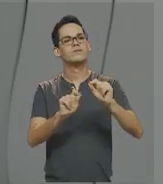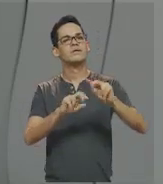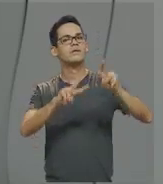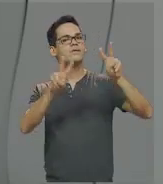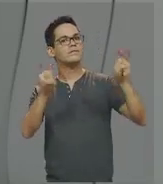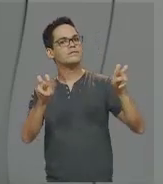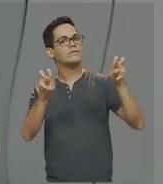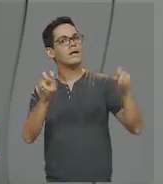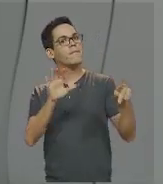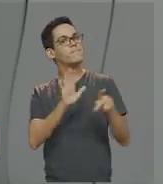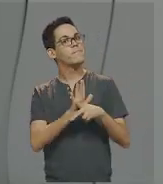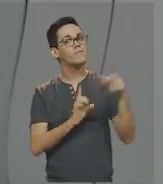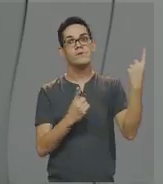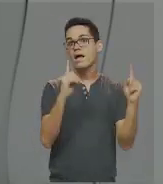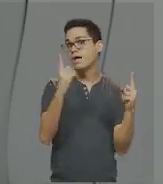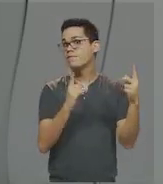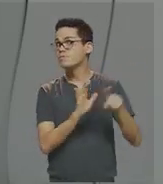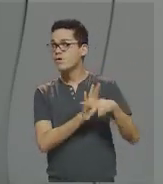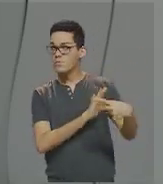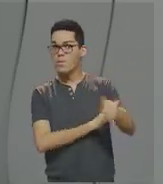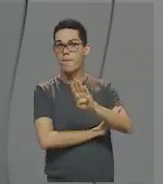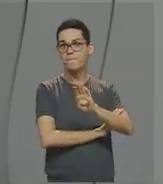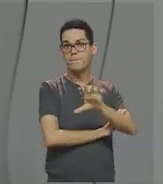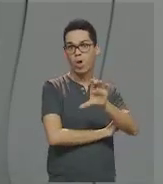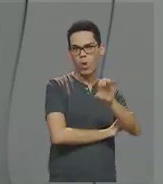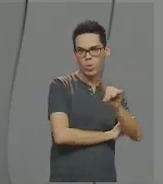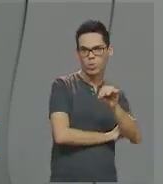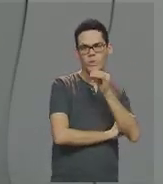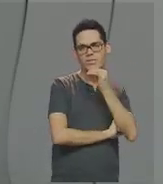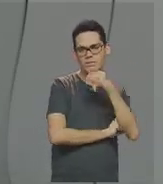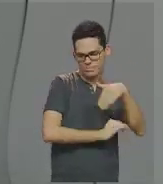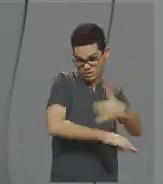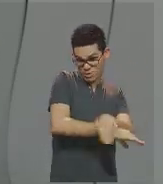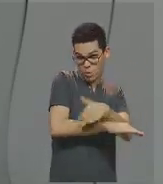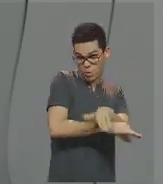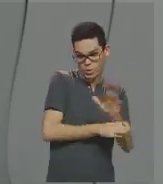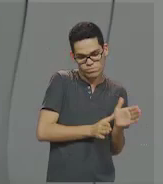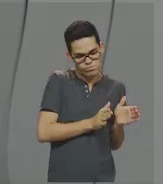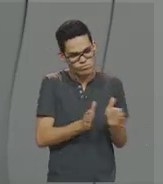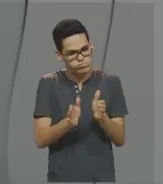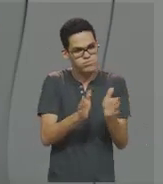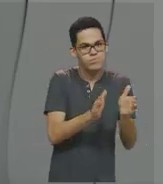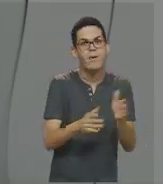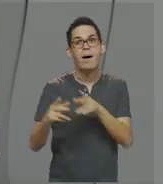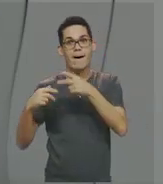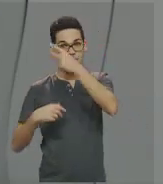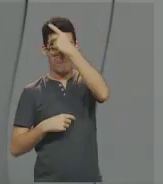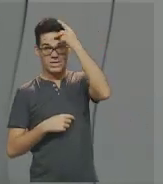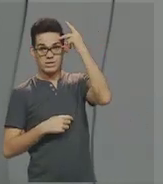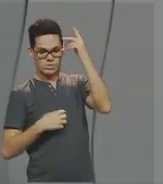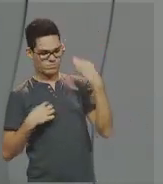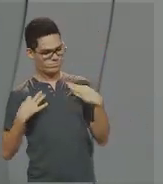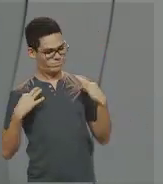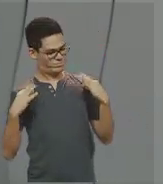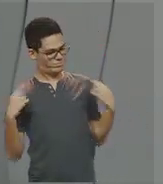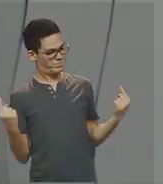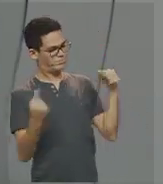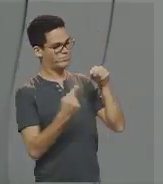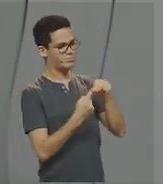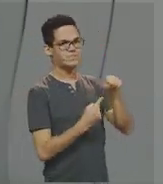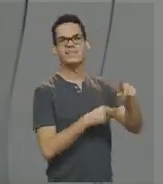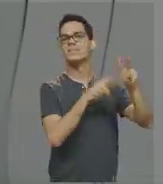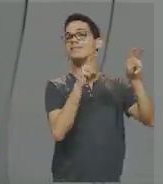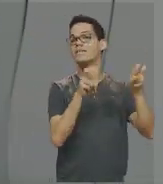específico para o carnaval daquele ano. Então as pessoas que vão participar do bloco, né, vão também se preparar para aquele tema.